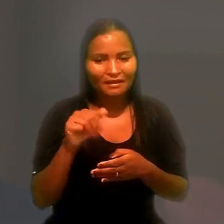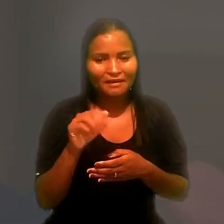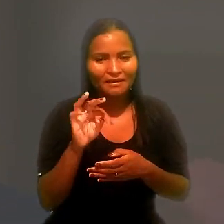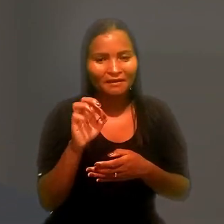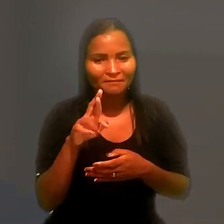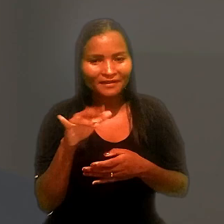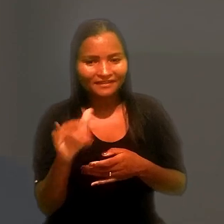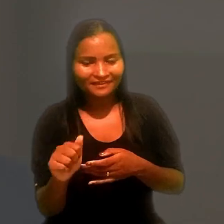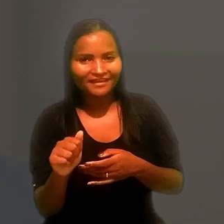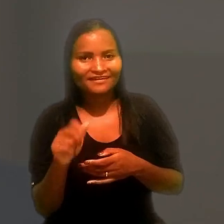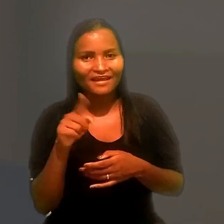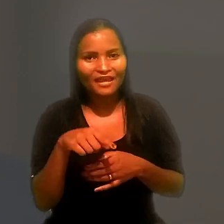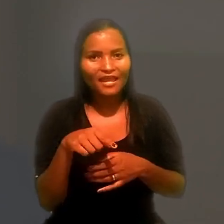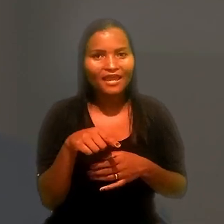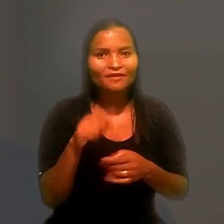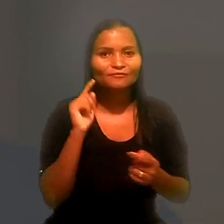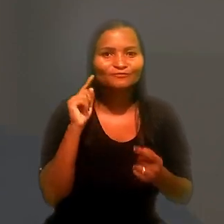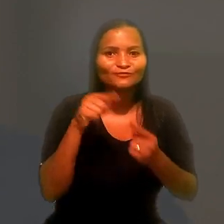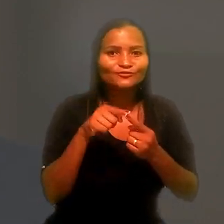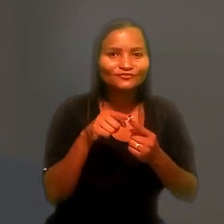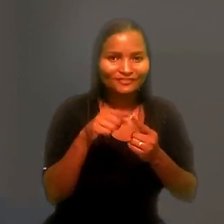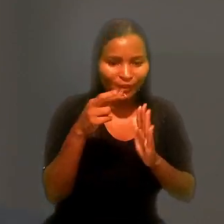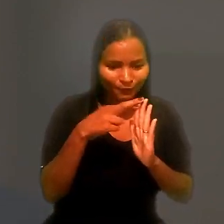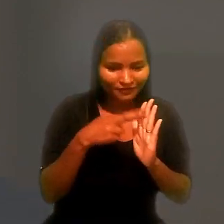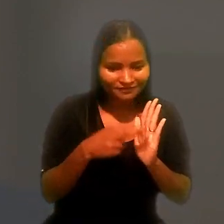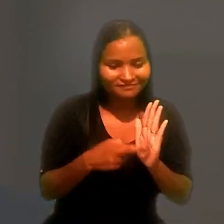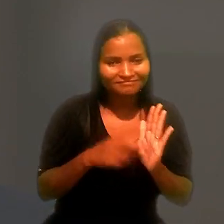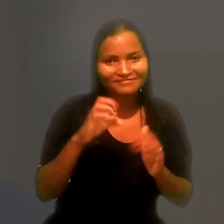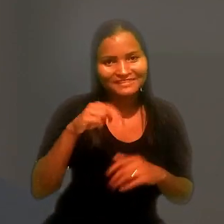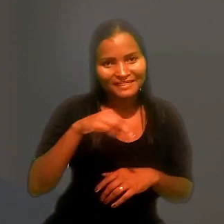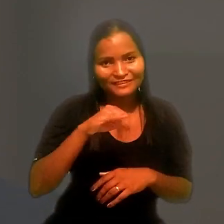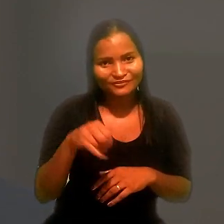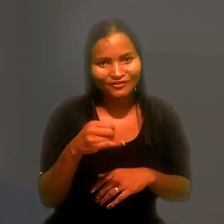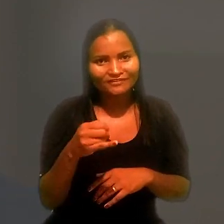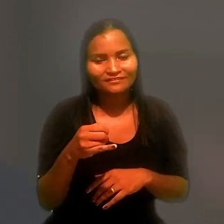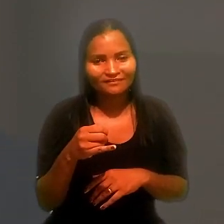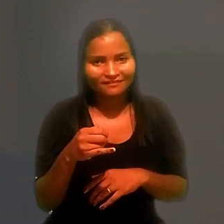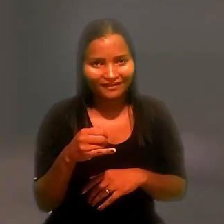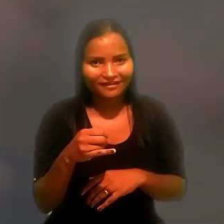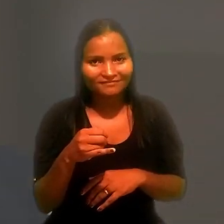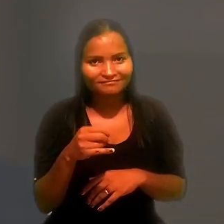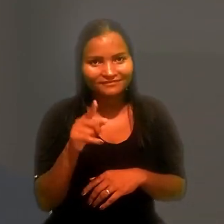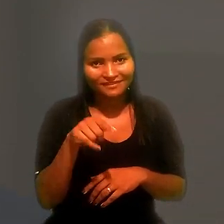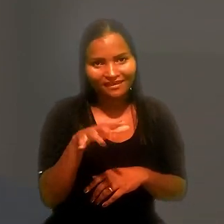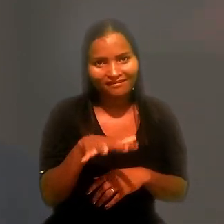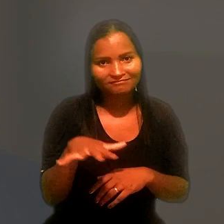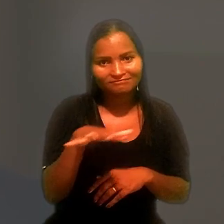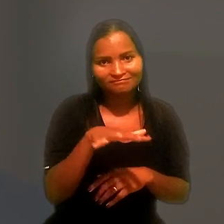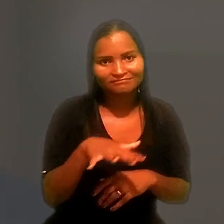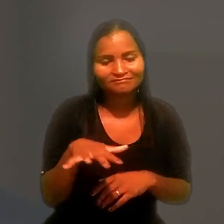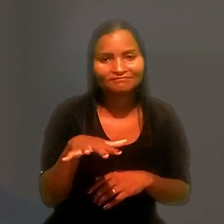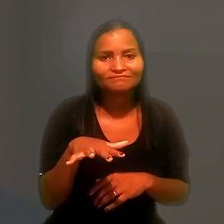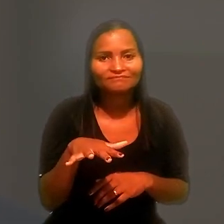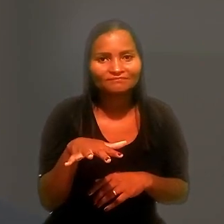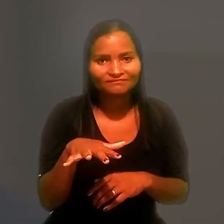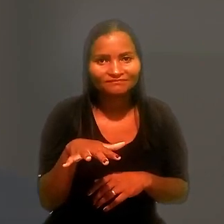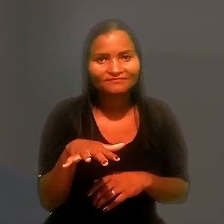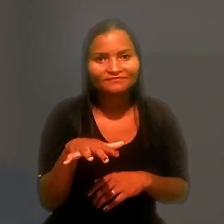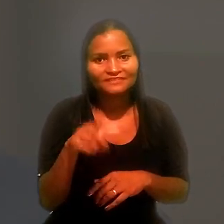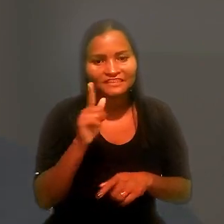é objeto de regulamentação pelo próprio CNJ, que é um órgão, vamos dizer assim,